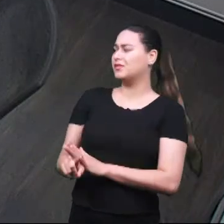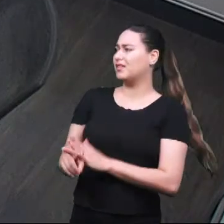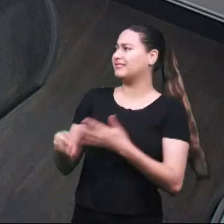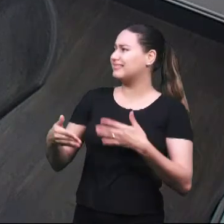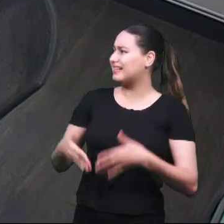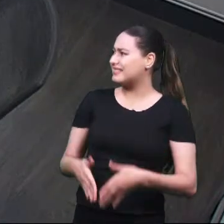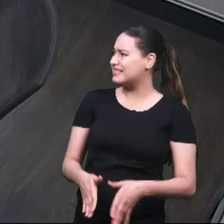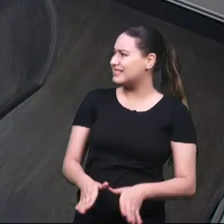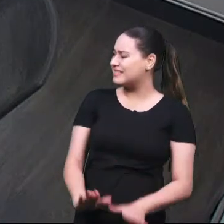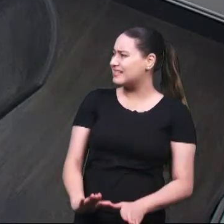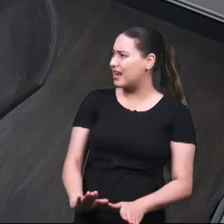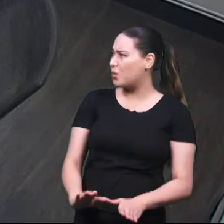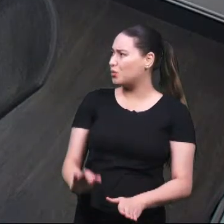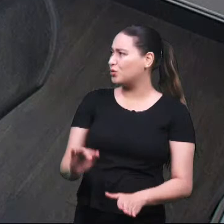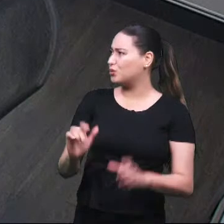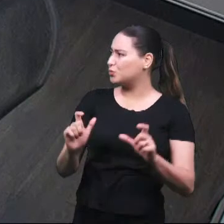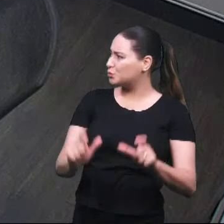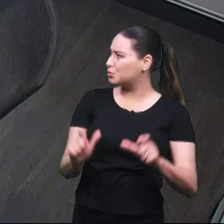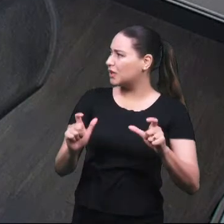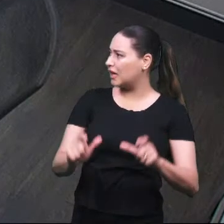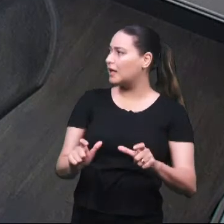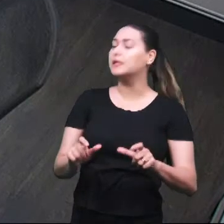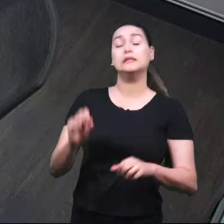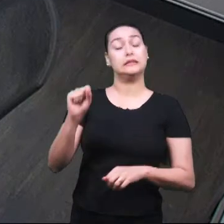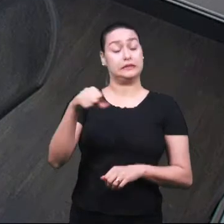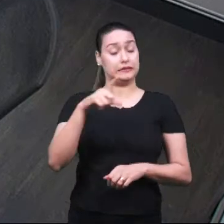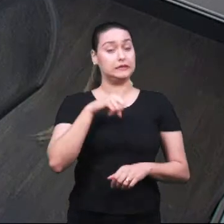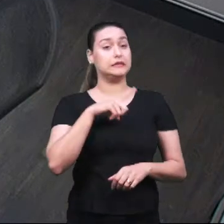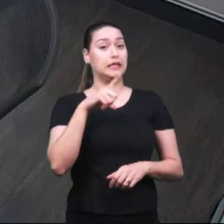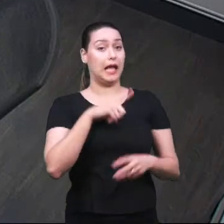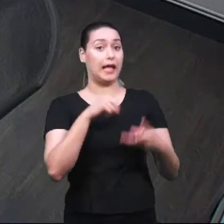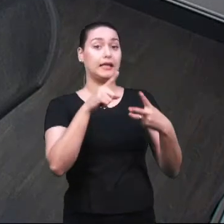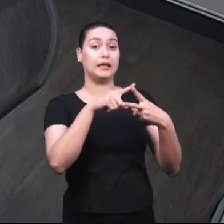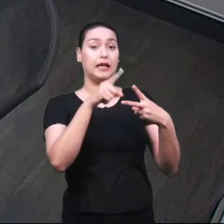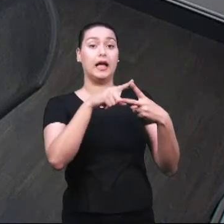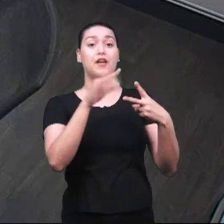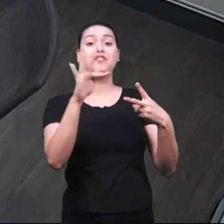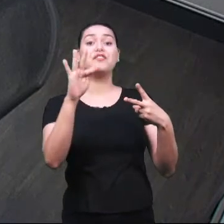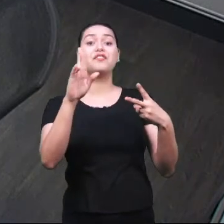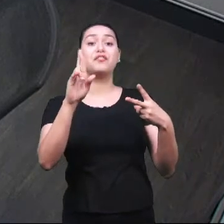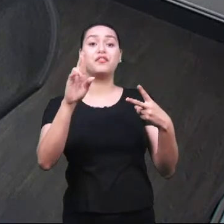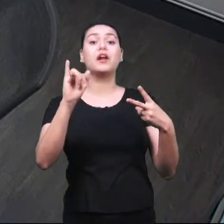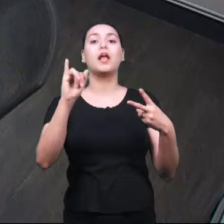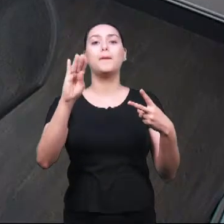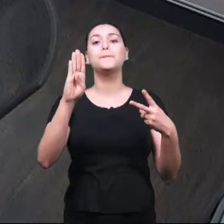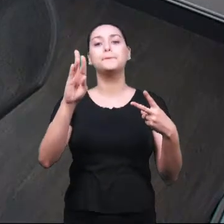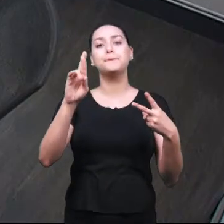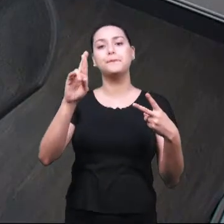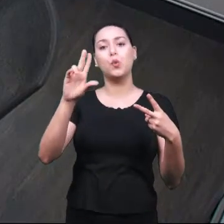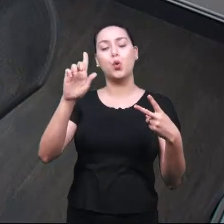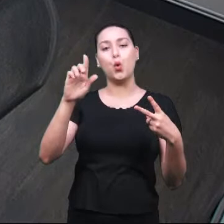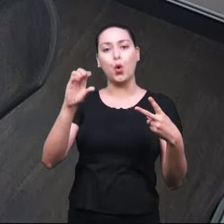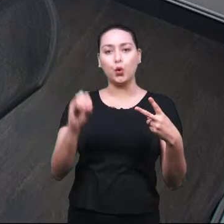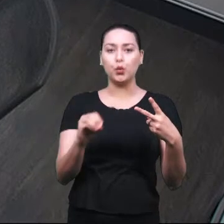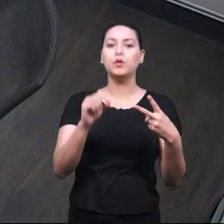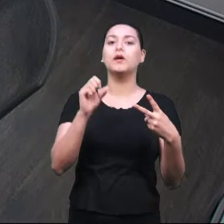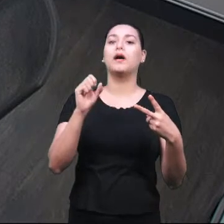de nacionalidade Nós temos suíça? em Friburgo. Em Friburgo. Nós temos em Friburgo uma família, um